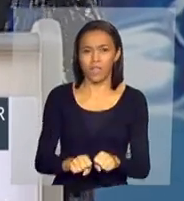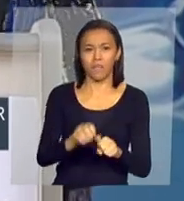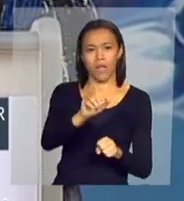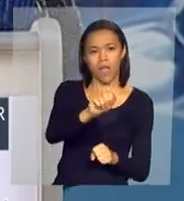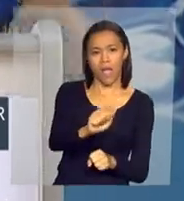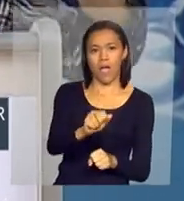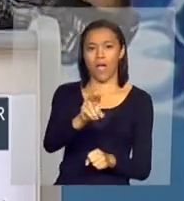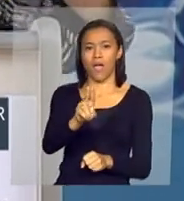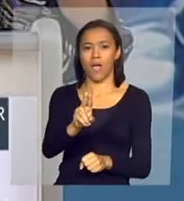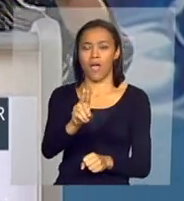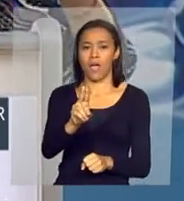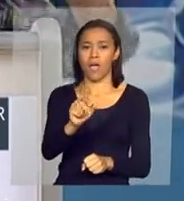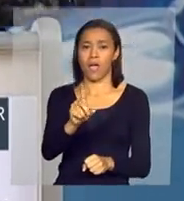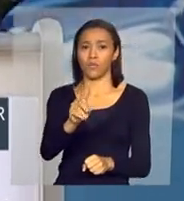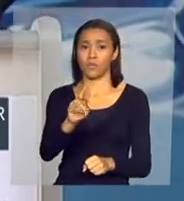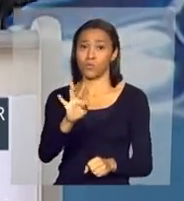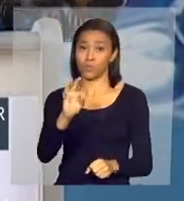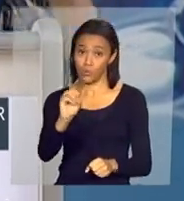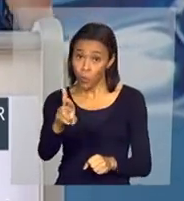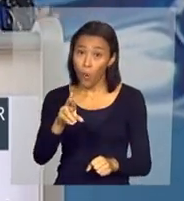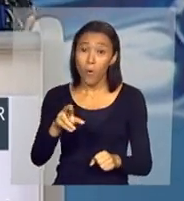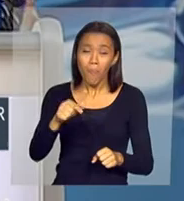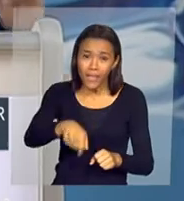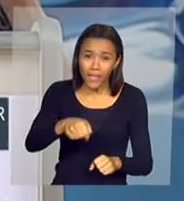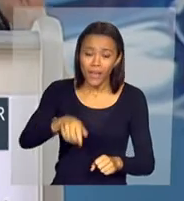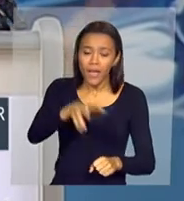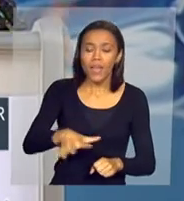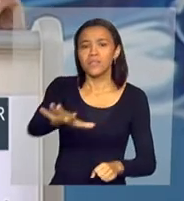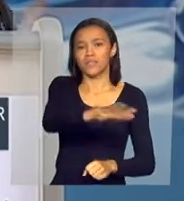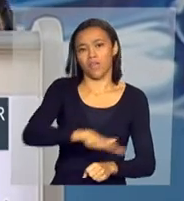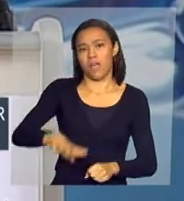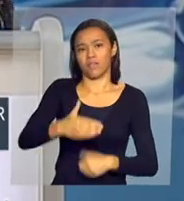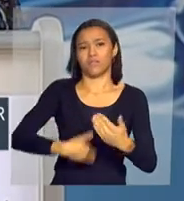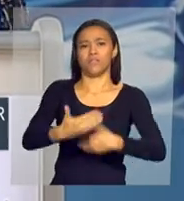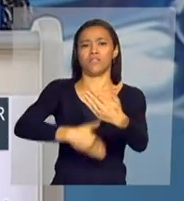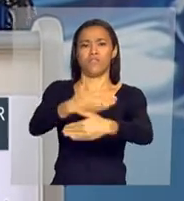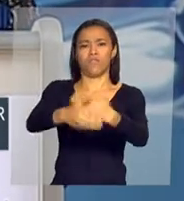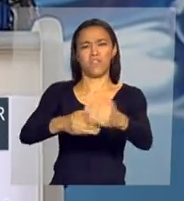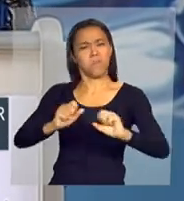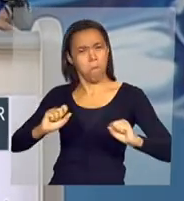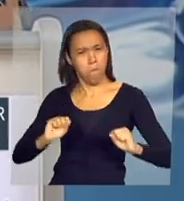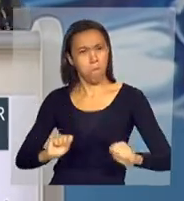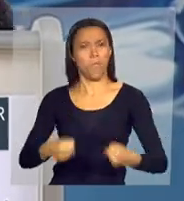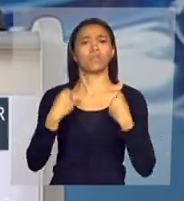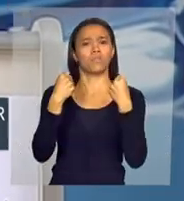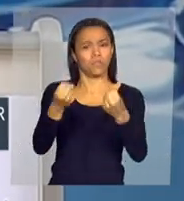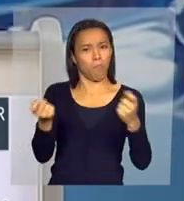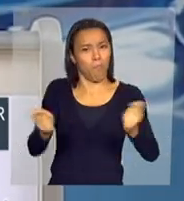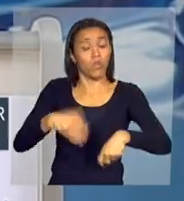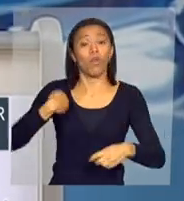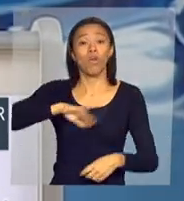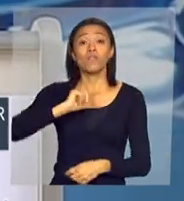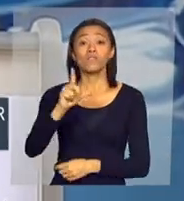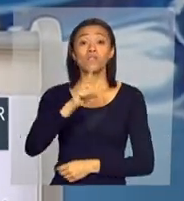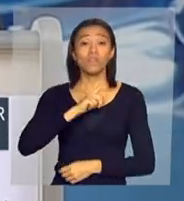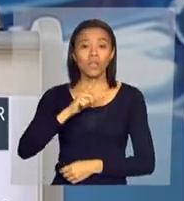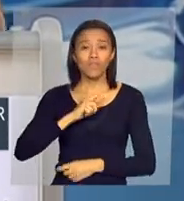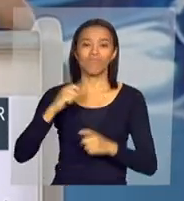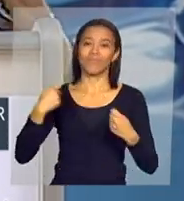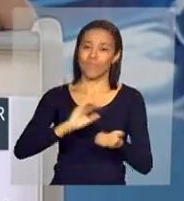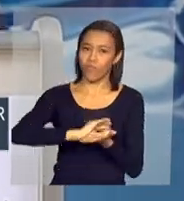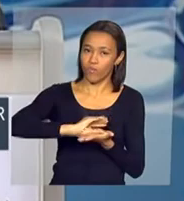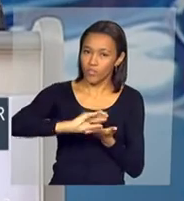região desenvolver, para o Piauí desenvolver todo o potencial. Nós temos de